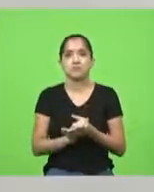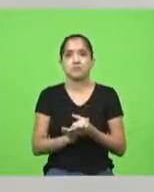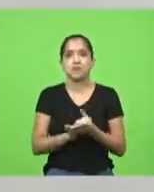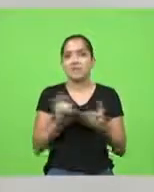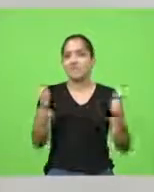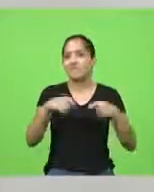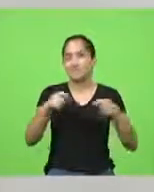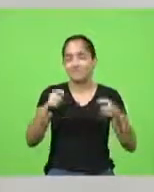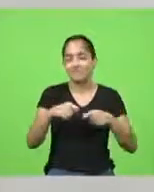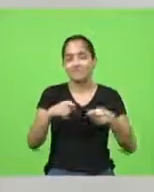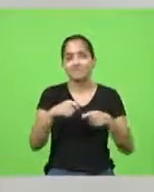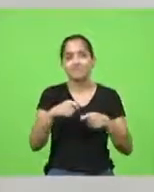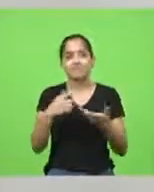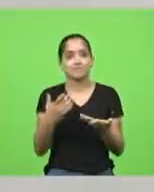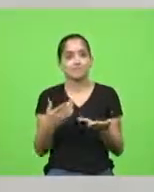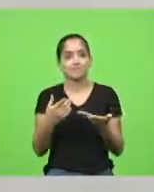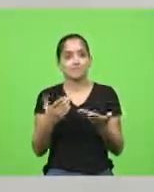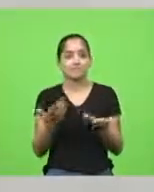era o foro de Curitiba.